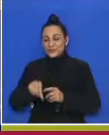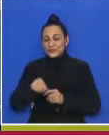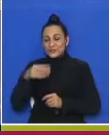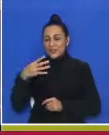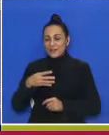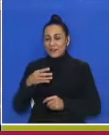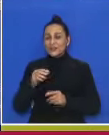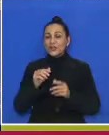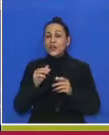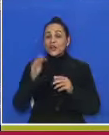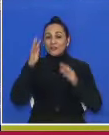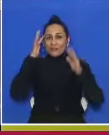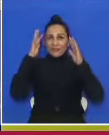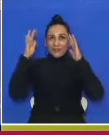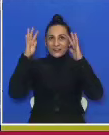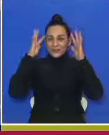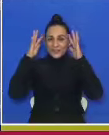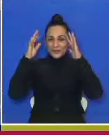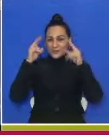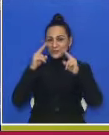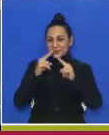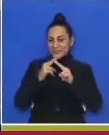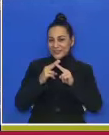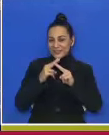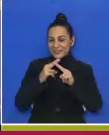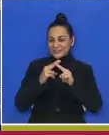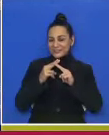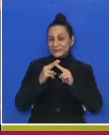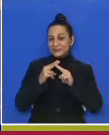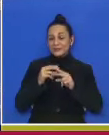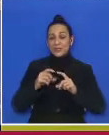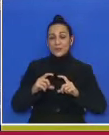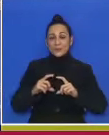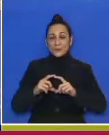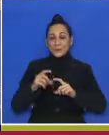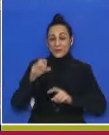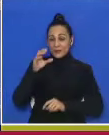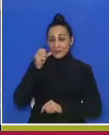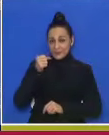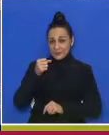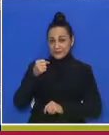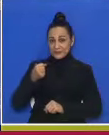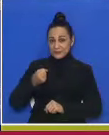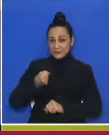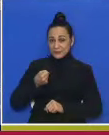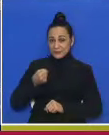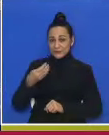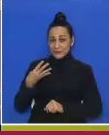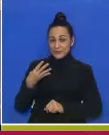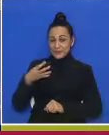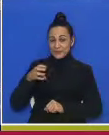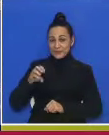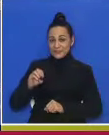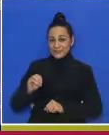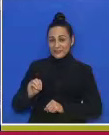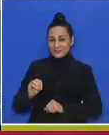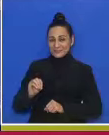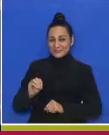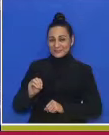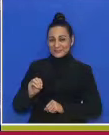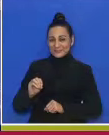quatro. Loterias Caixa, já pensou? Bola branca, número 40. Branca, 40.